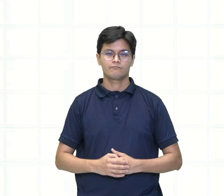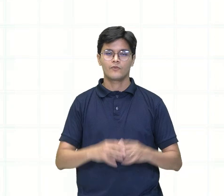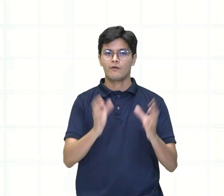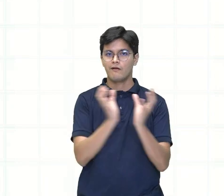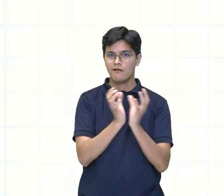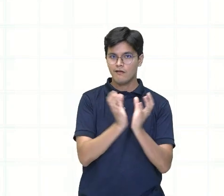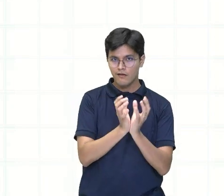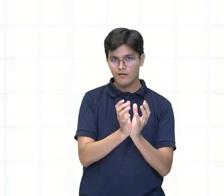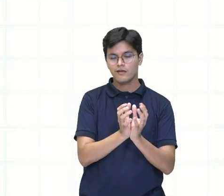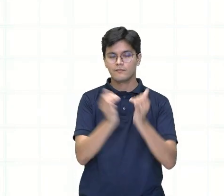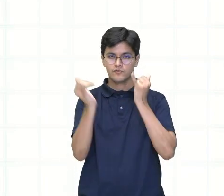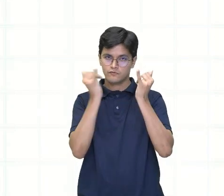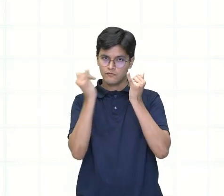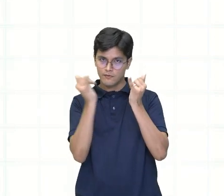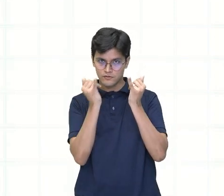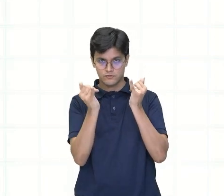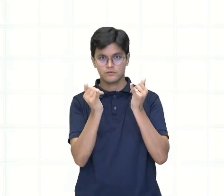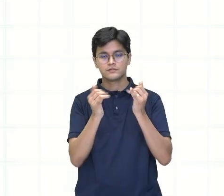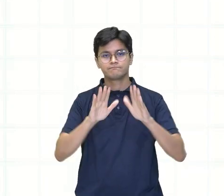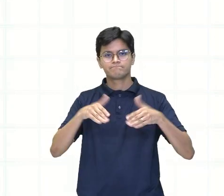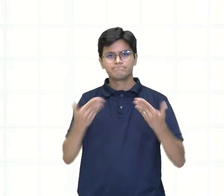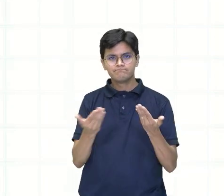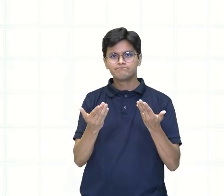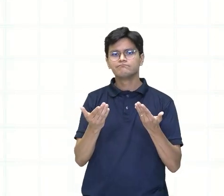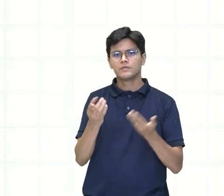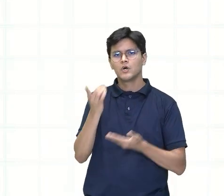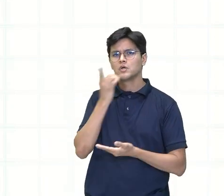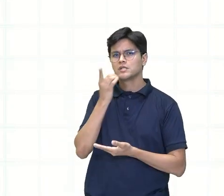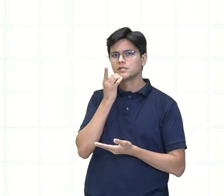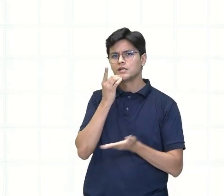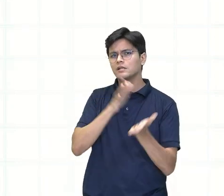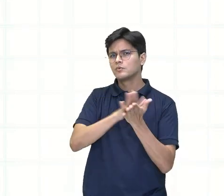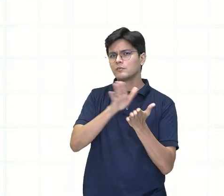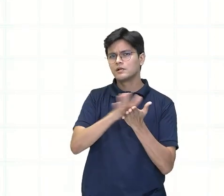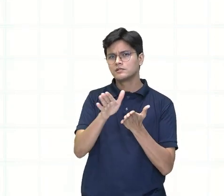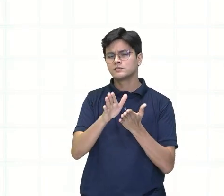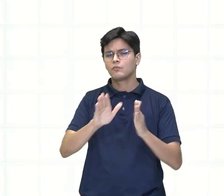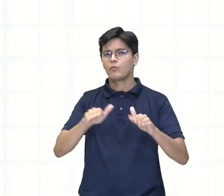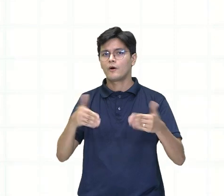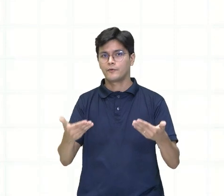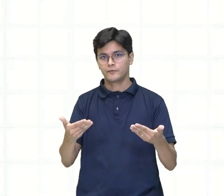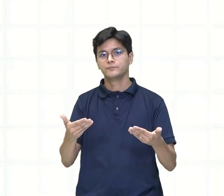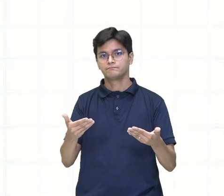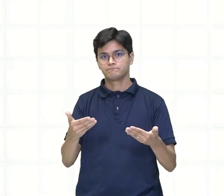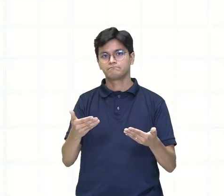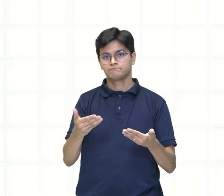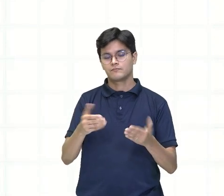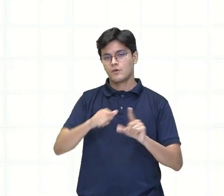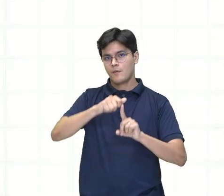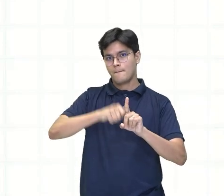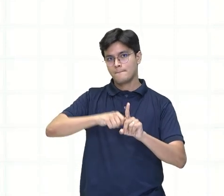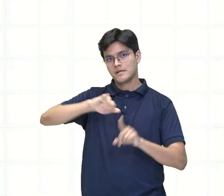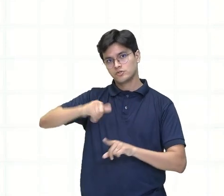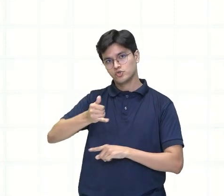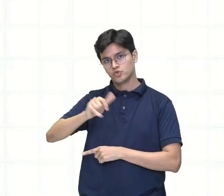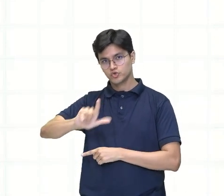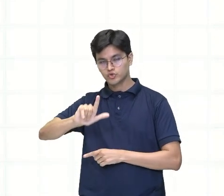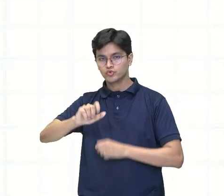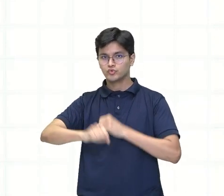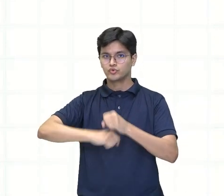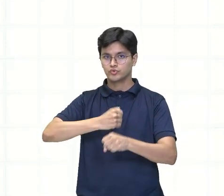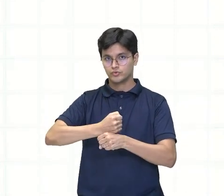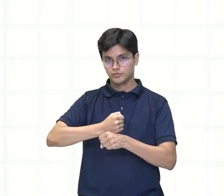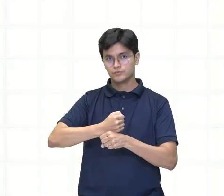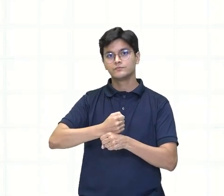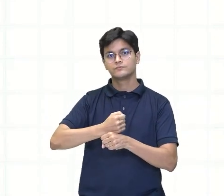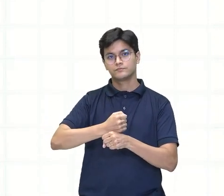informações. Quando foi isso? Olha a data, né? Da publicação dessa informação. Foi em julho de 2022, né? Perdão,